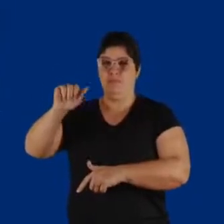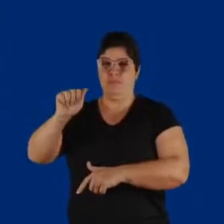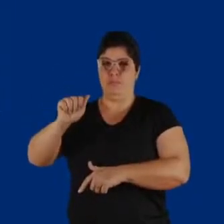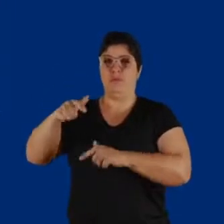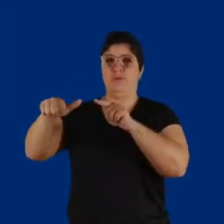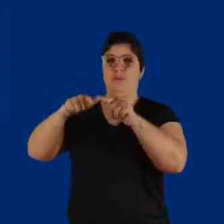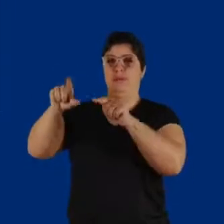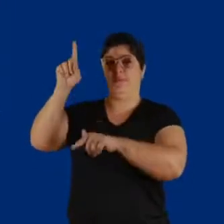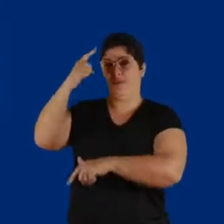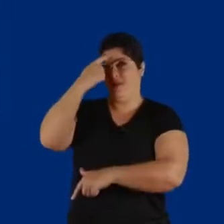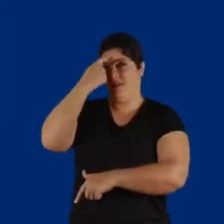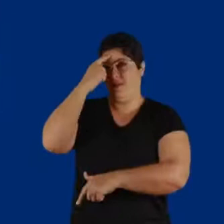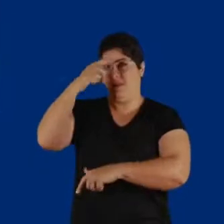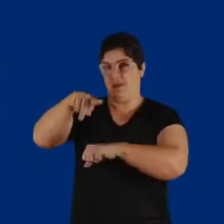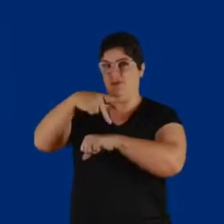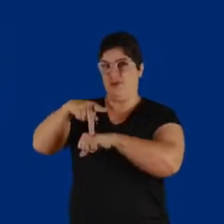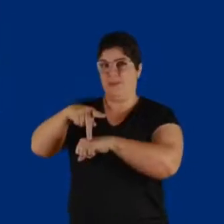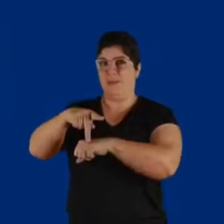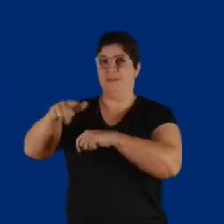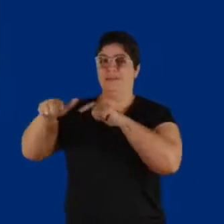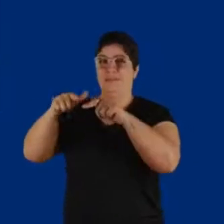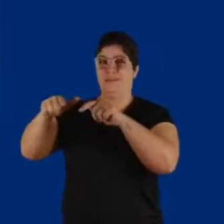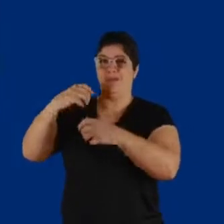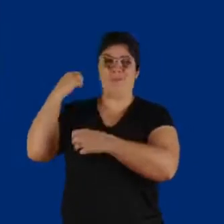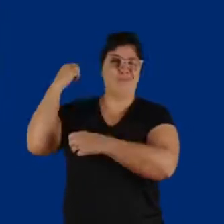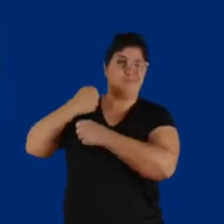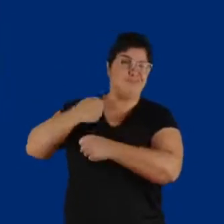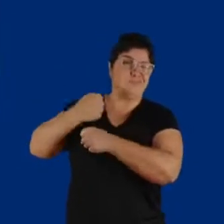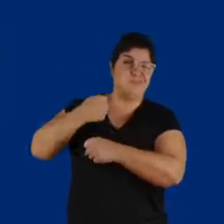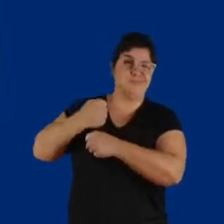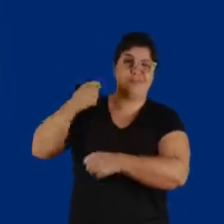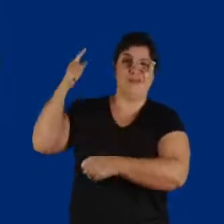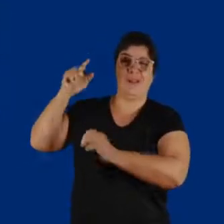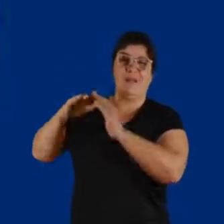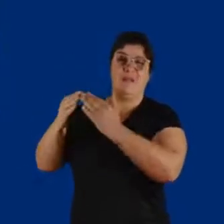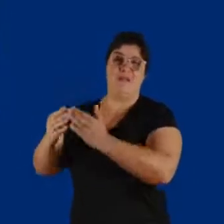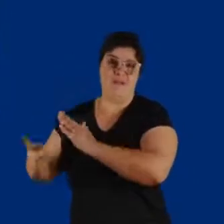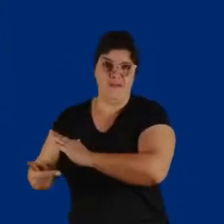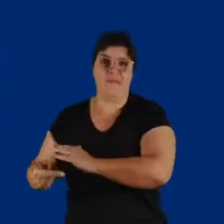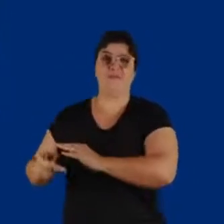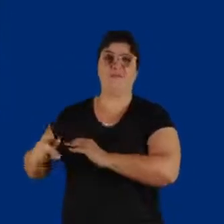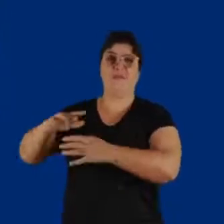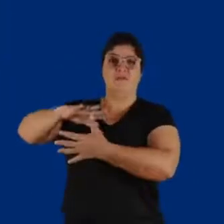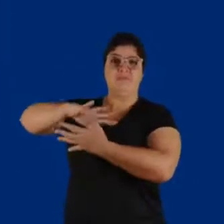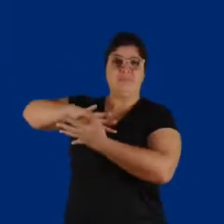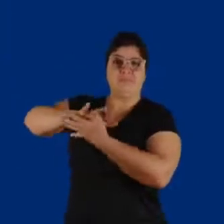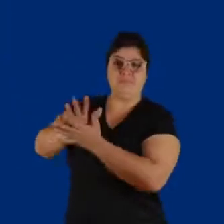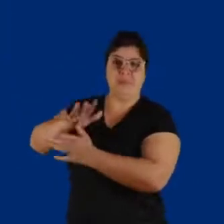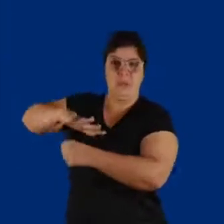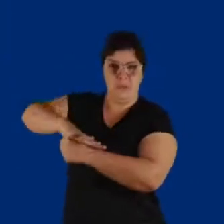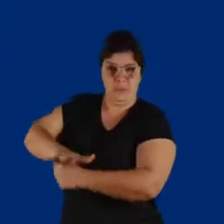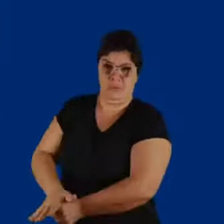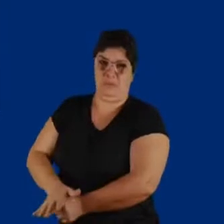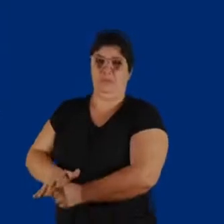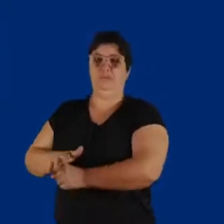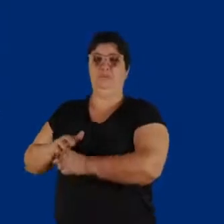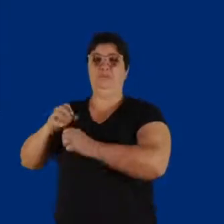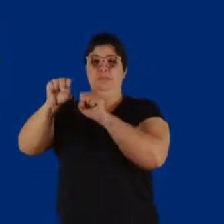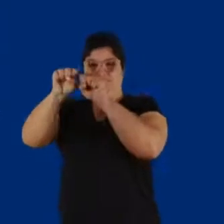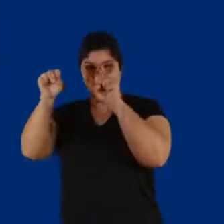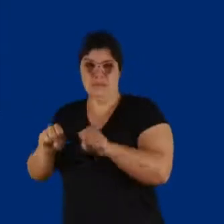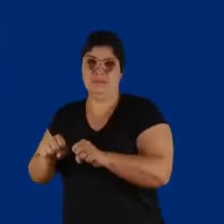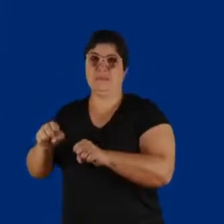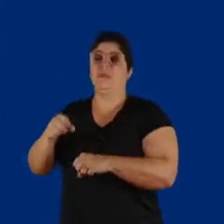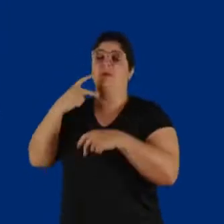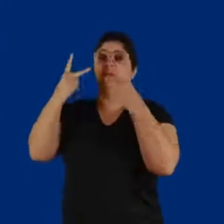na Índia tudo está no corpo, então se você tem que começar com desenhos, o que for, com esse tipo de